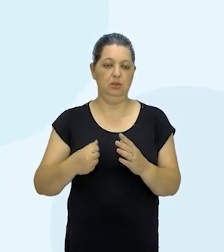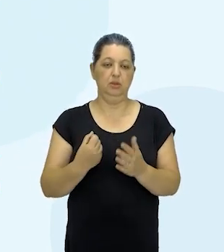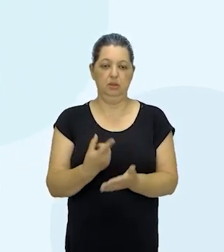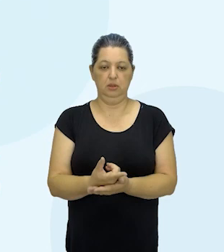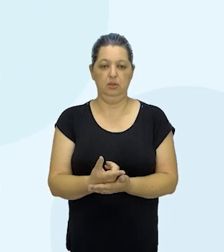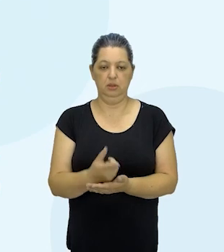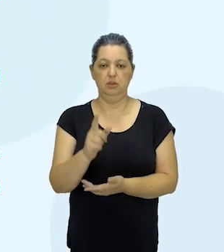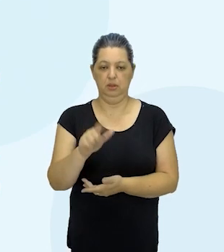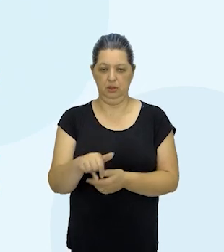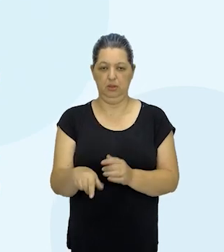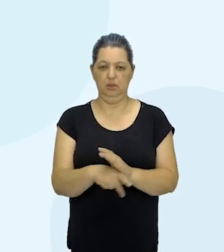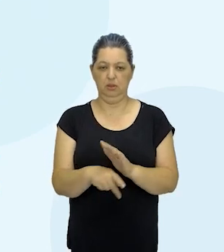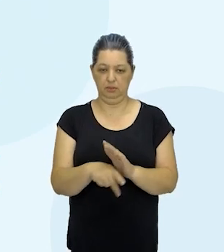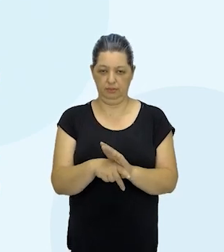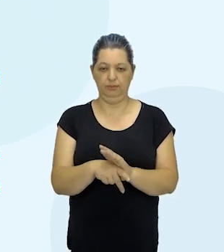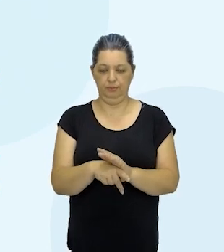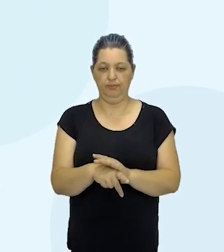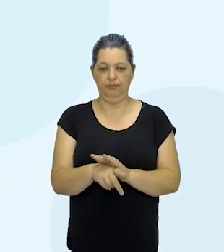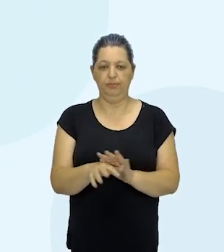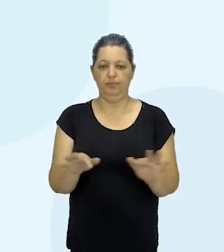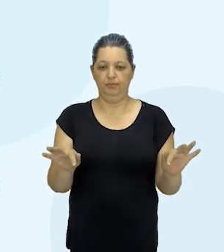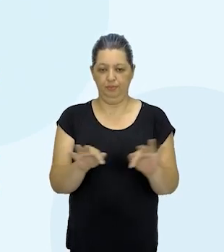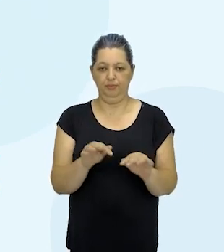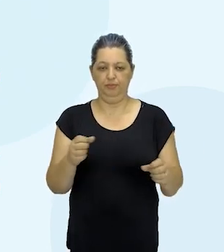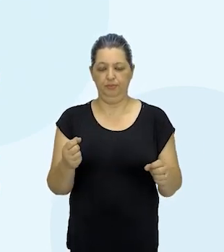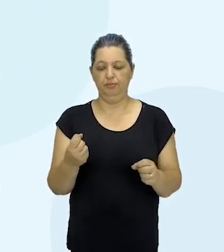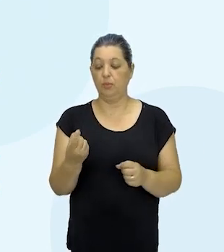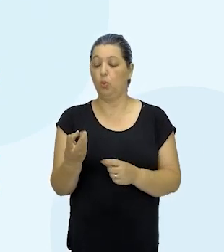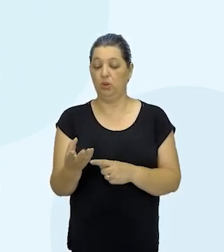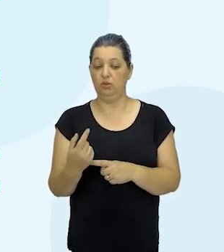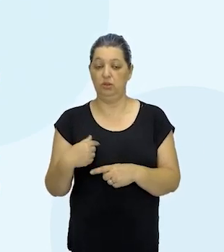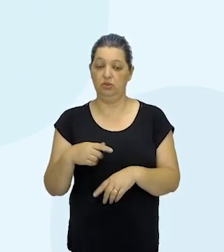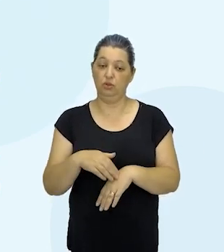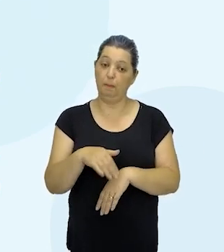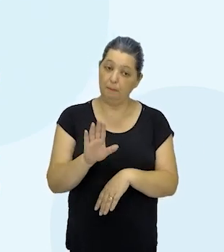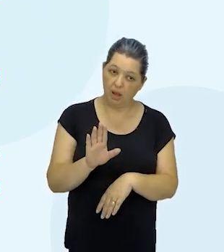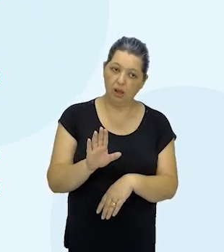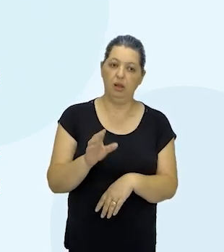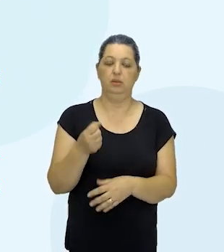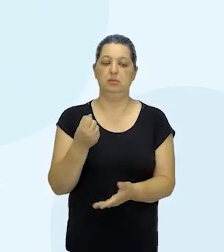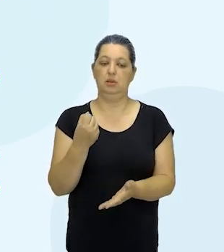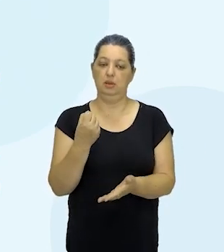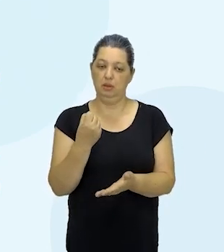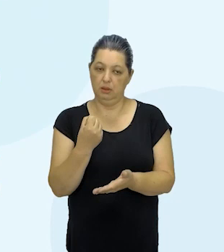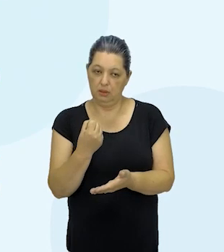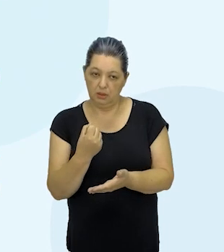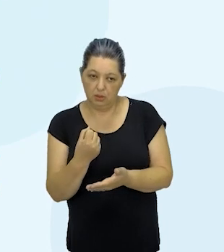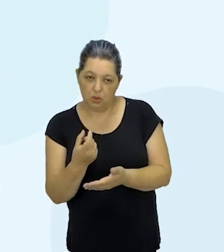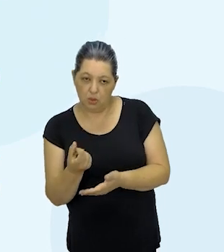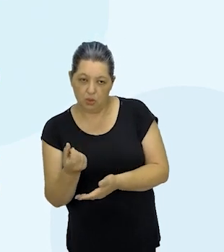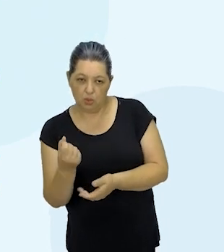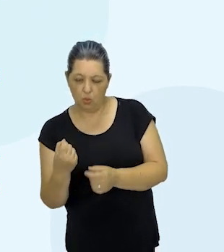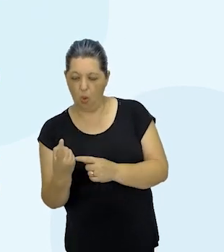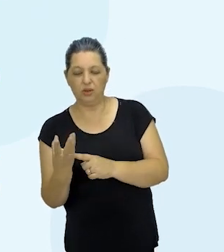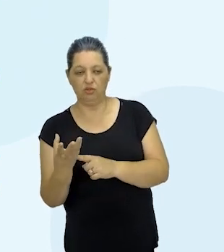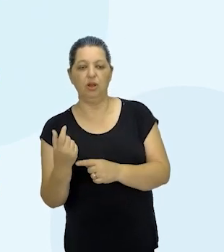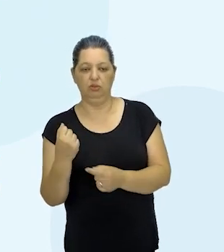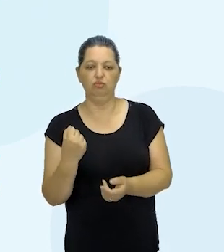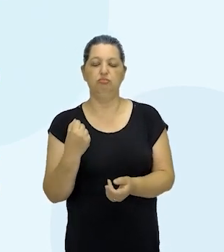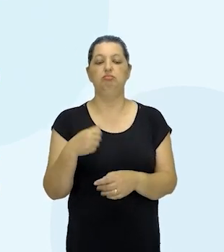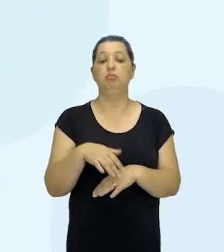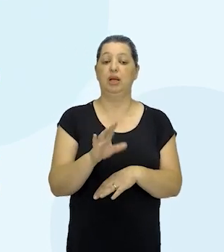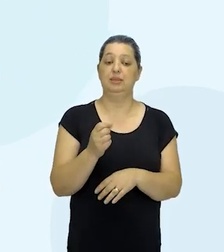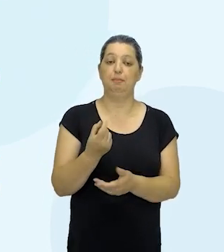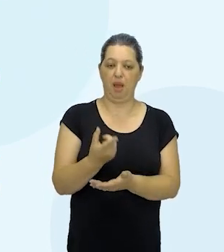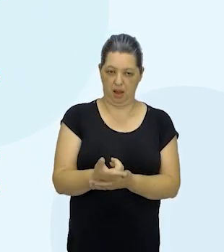pago está em função da quantidade, porque, claro, quanto mais eu comprar, mais o preço vai ser, né? Mais caro vai ser. Qual a variável dependente?